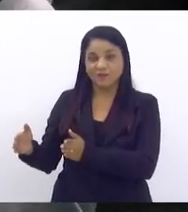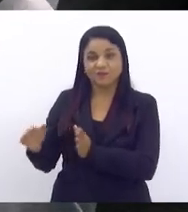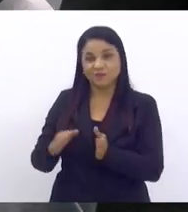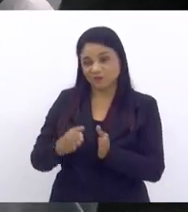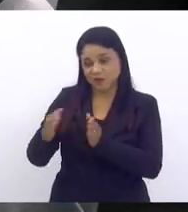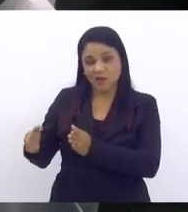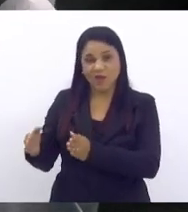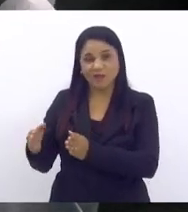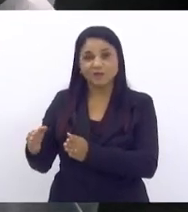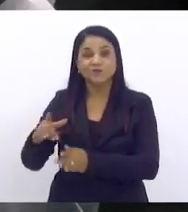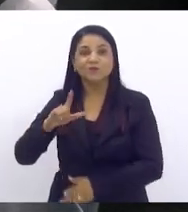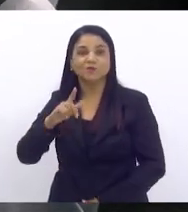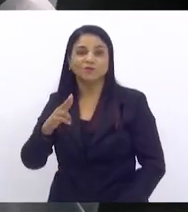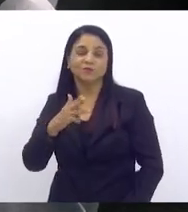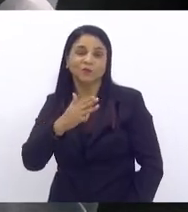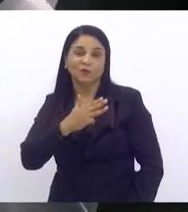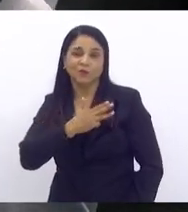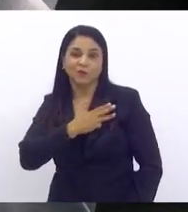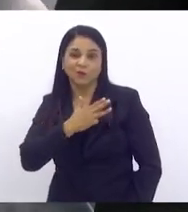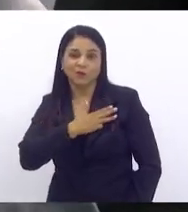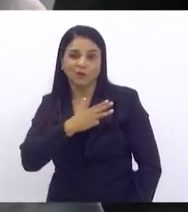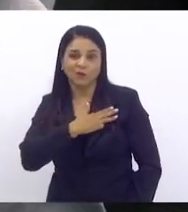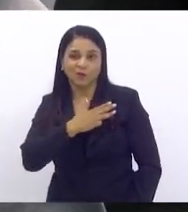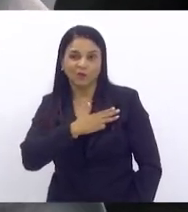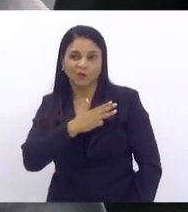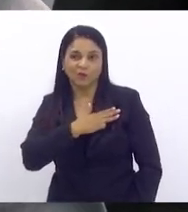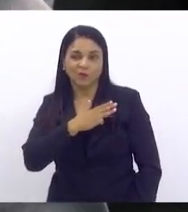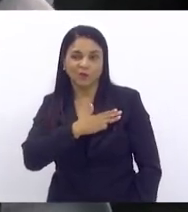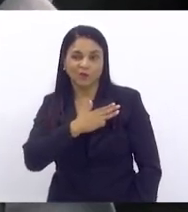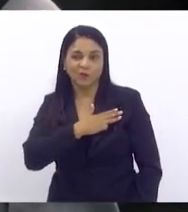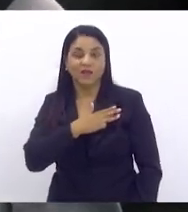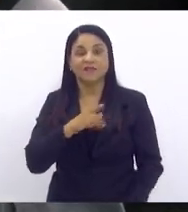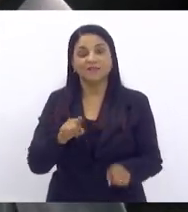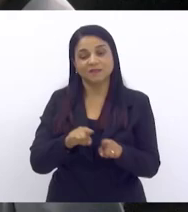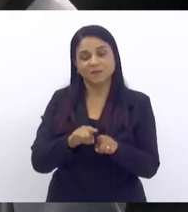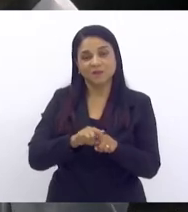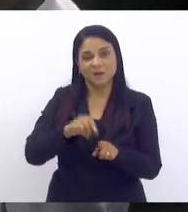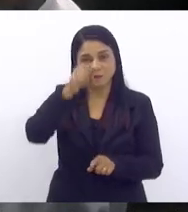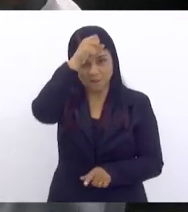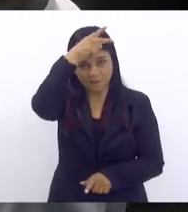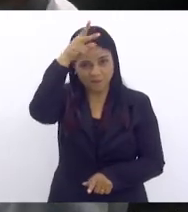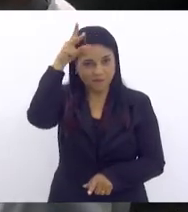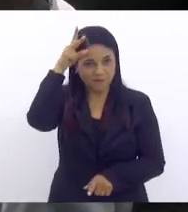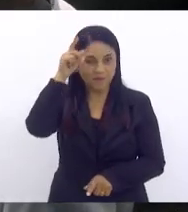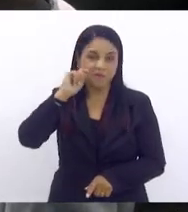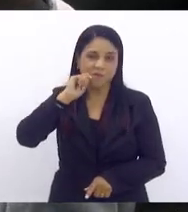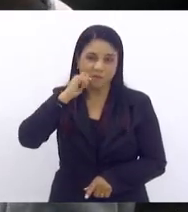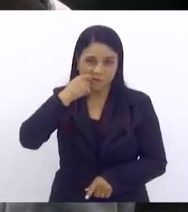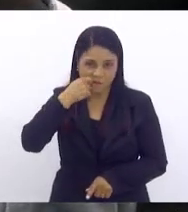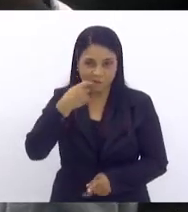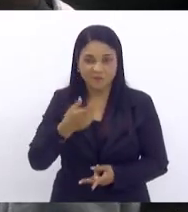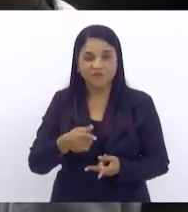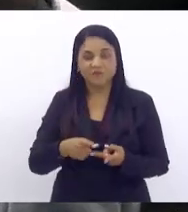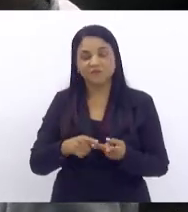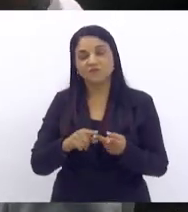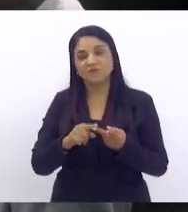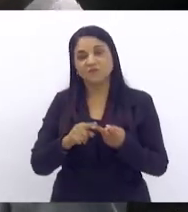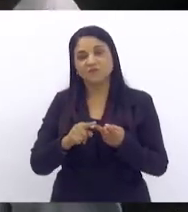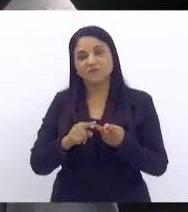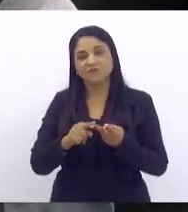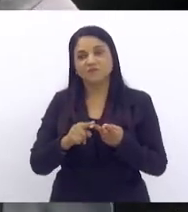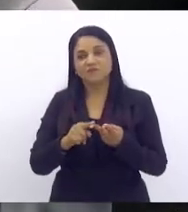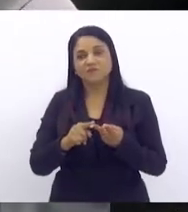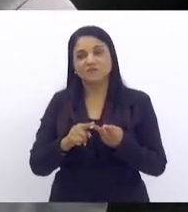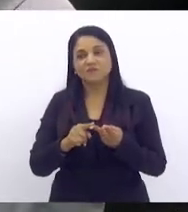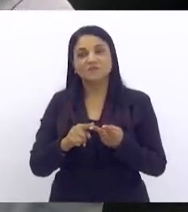do lado de Lula, do lado do soldado do Lula, Eduardo Paes, o chefe de todos eles, e aqui